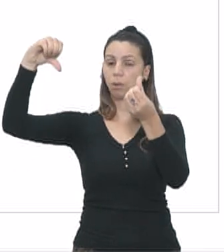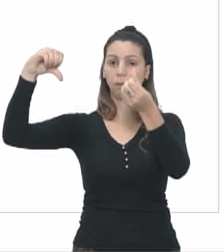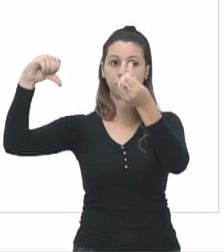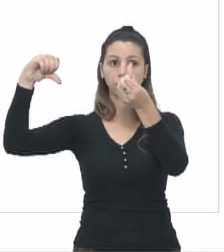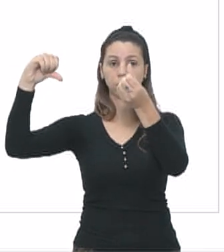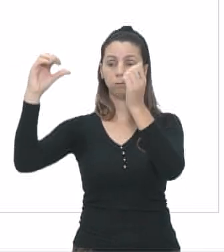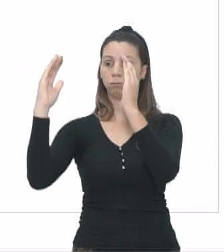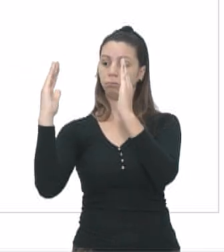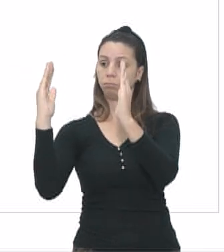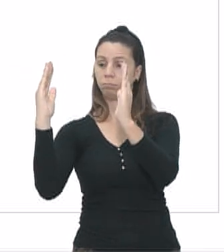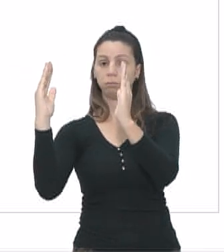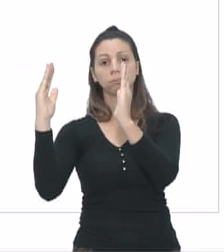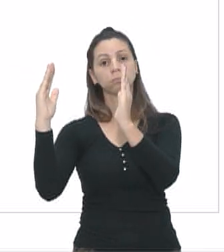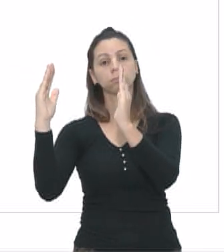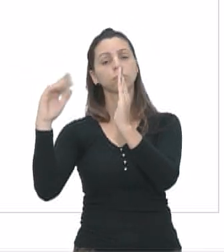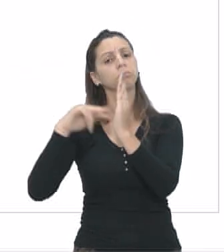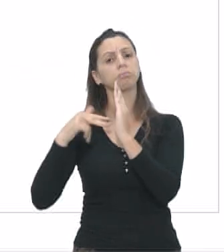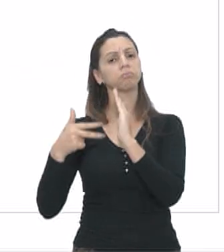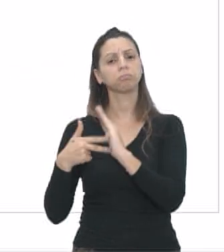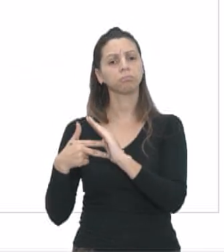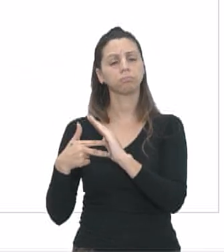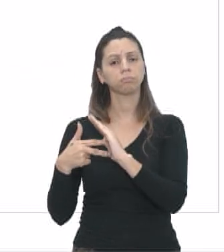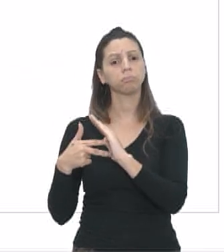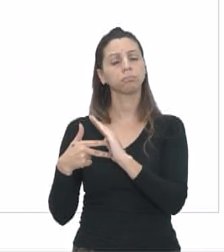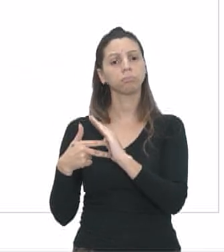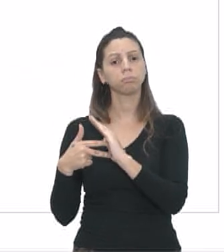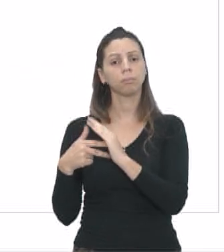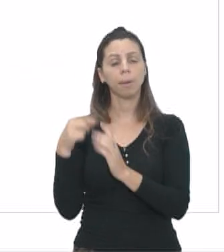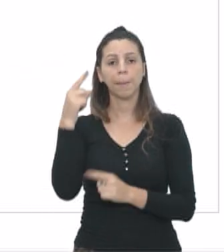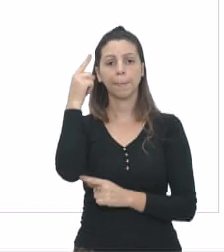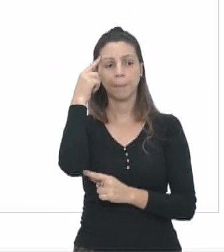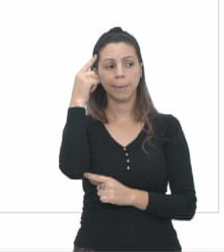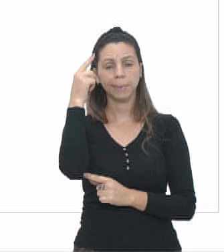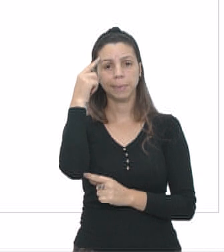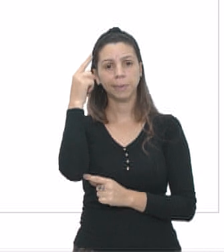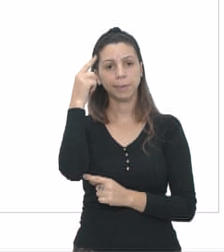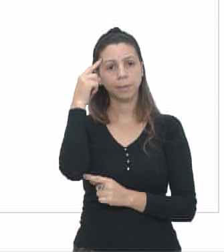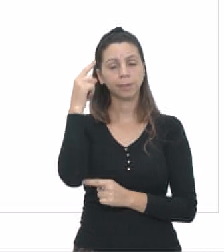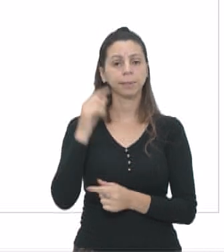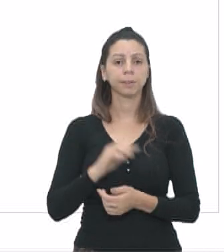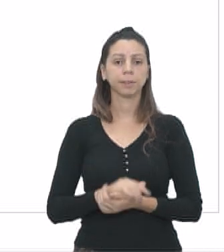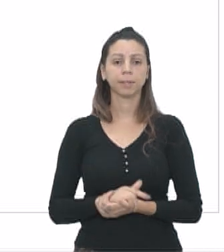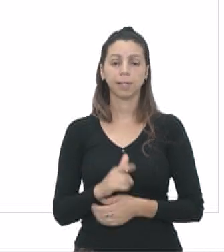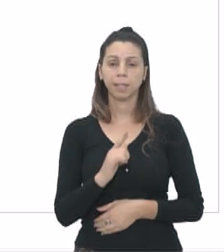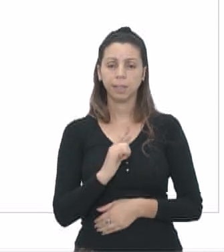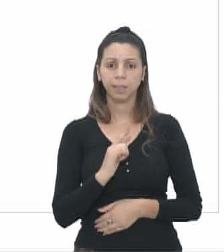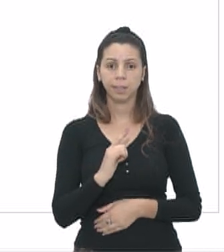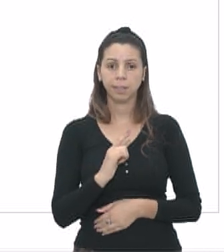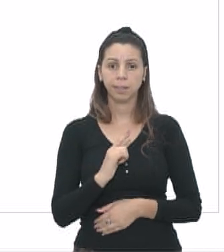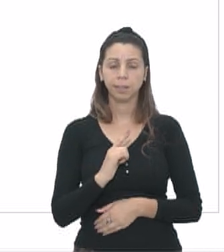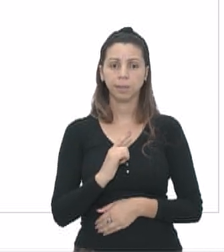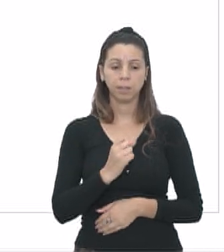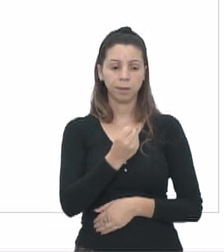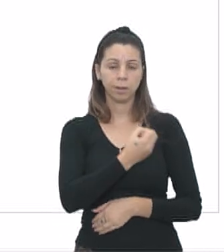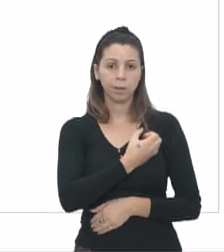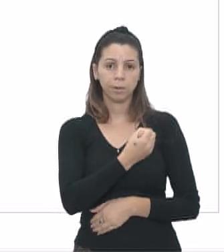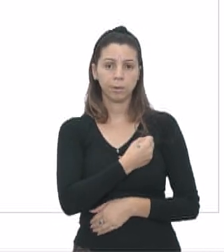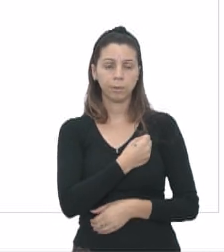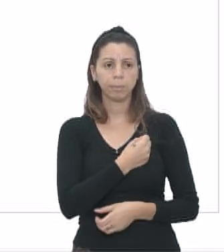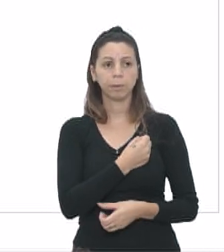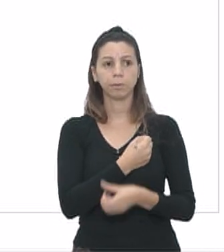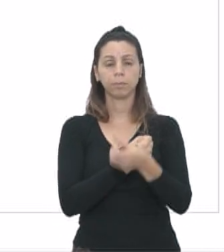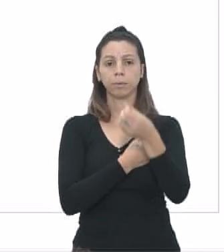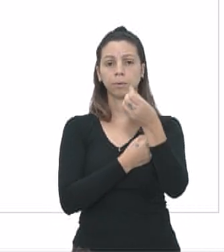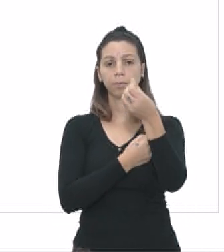quadrado preto. O que significa ali? Ó? Pense que qual seria o número que estaria entre o